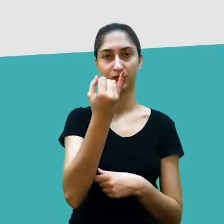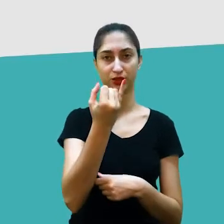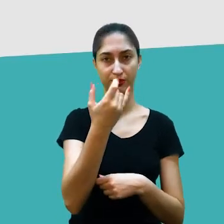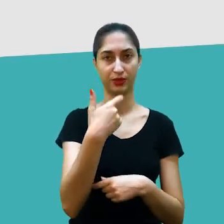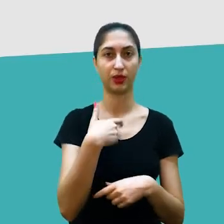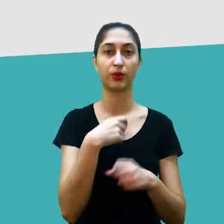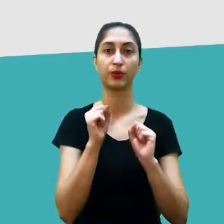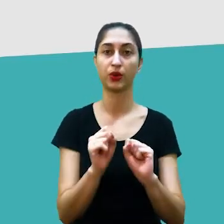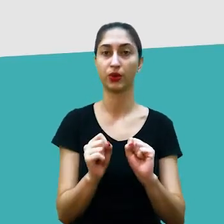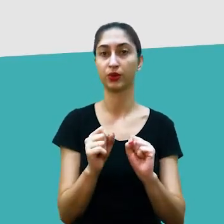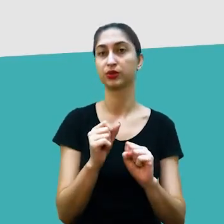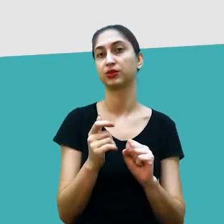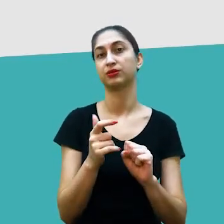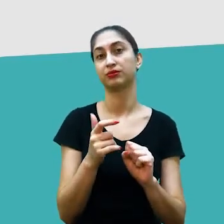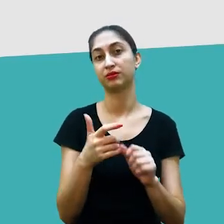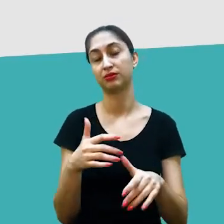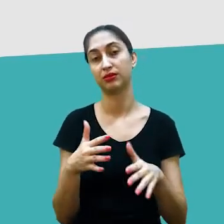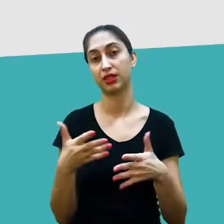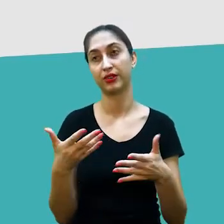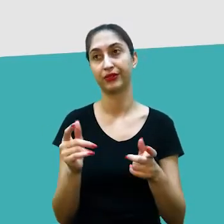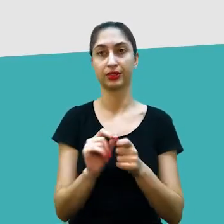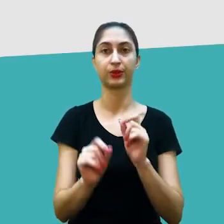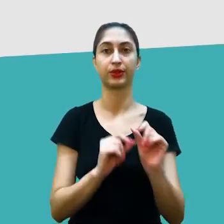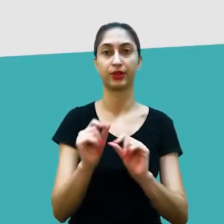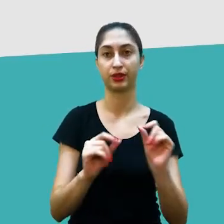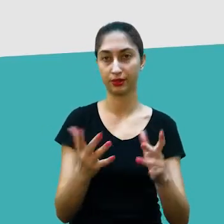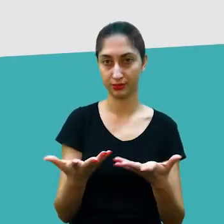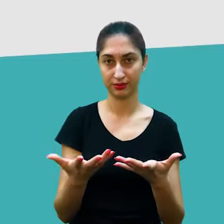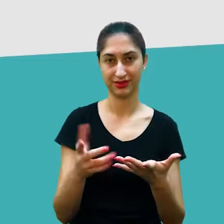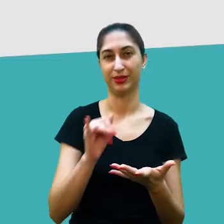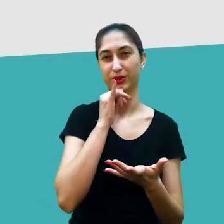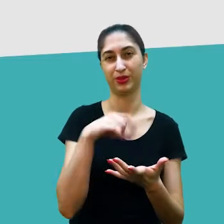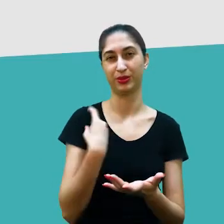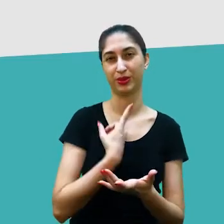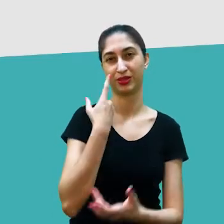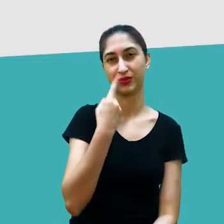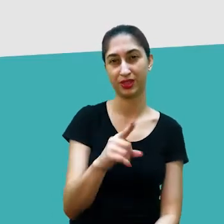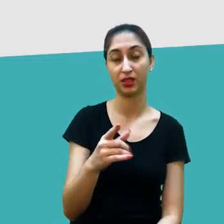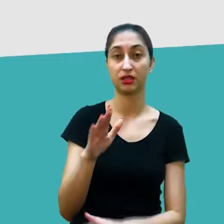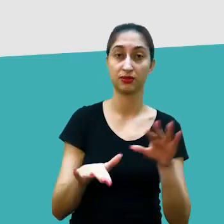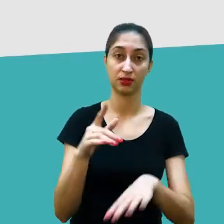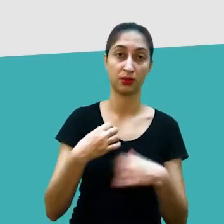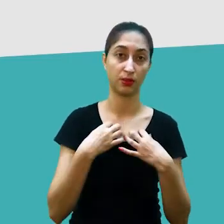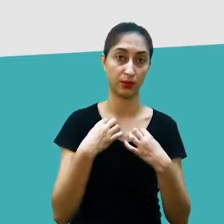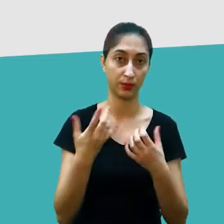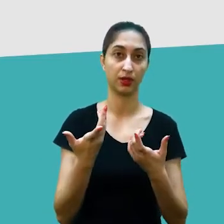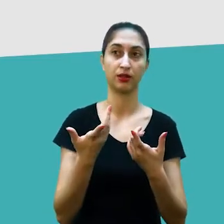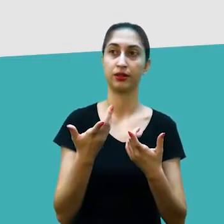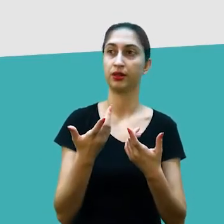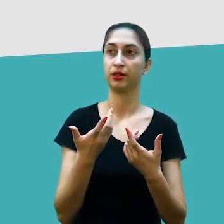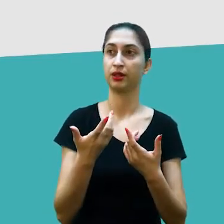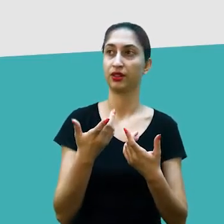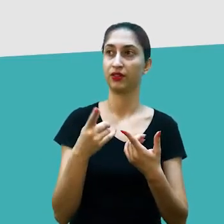eu posso realmente chegar, ou se eu estou fazendo, como a gente escuta muito também, uma roupa que custa menos que um sanduíche,